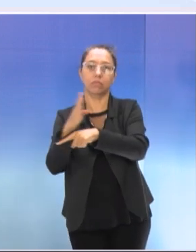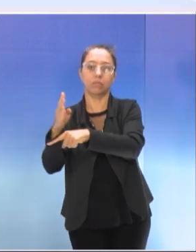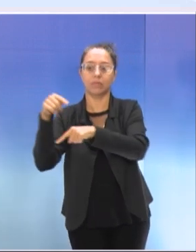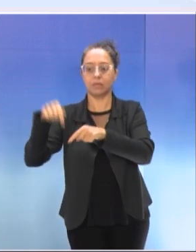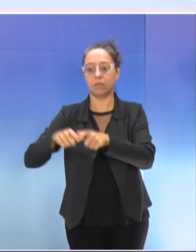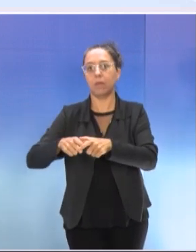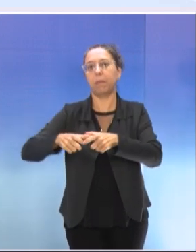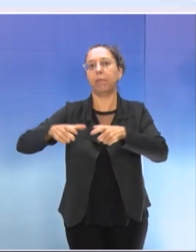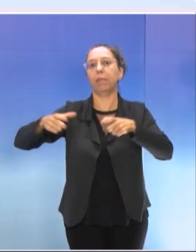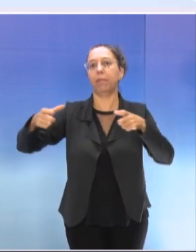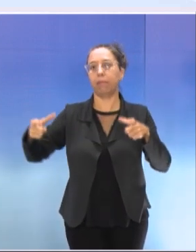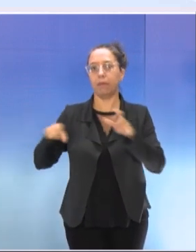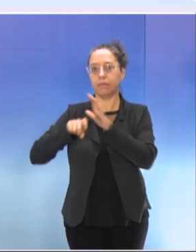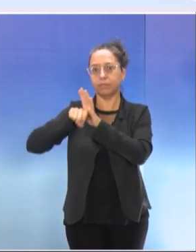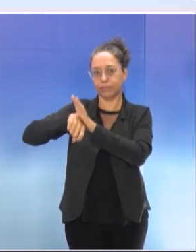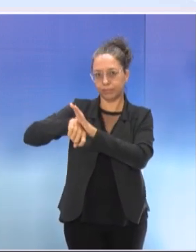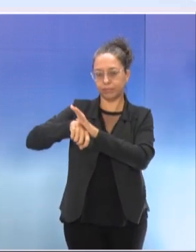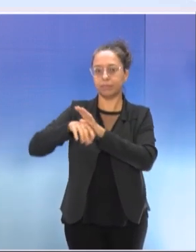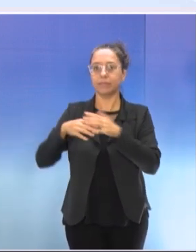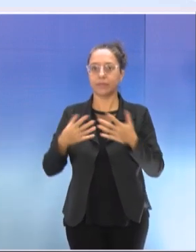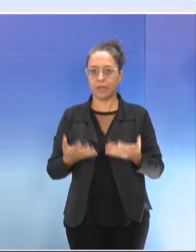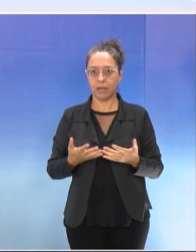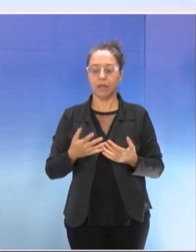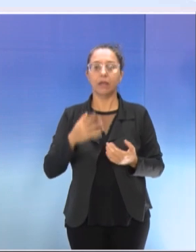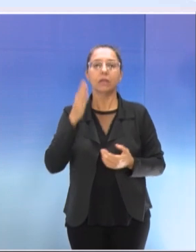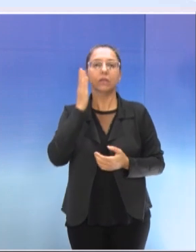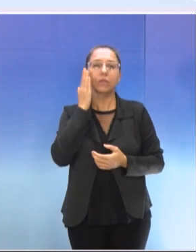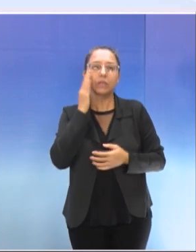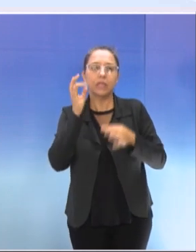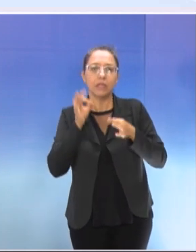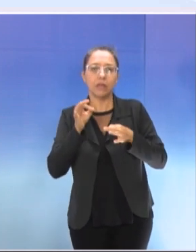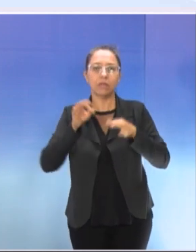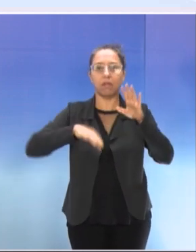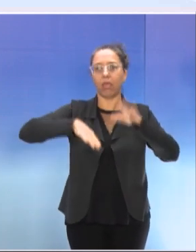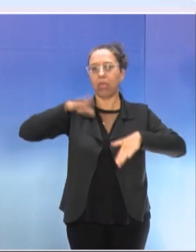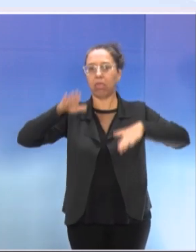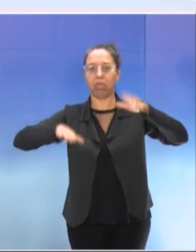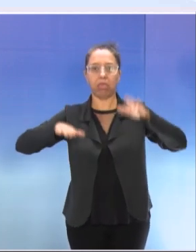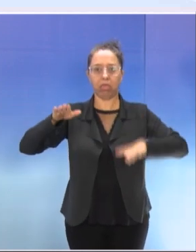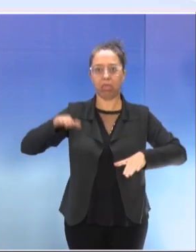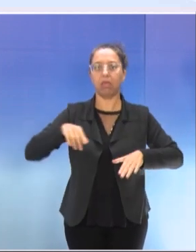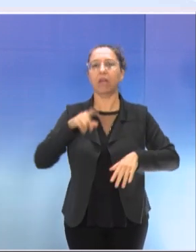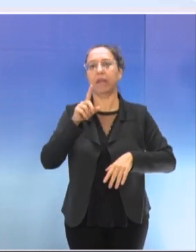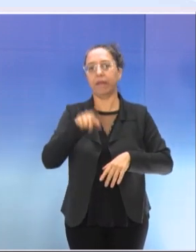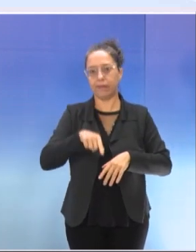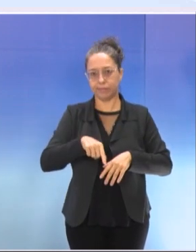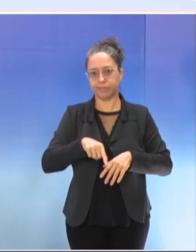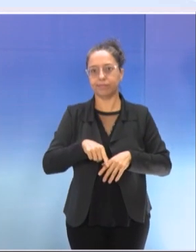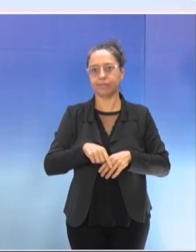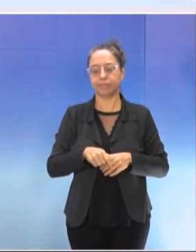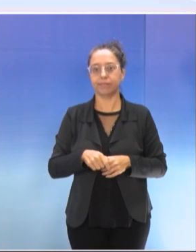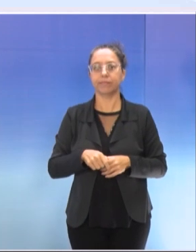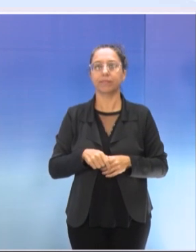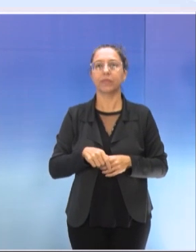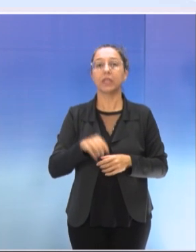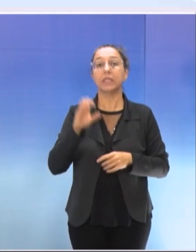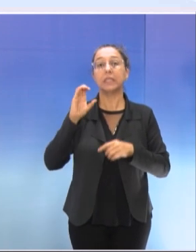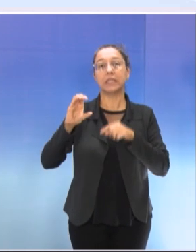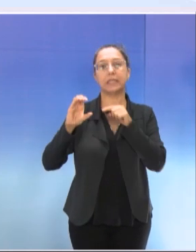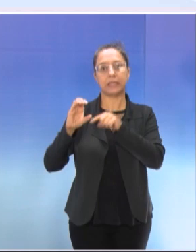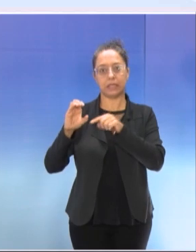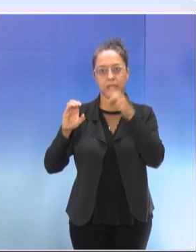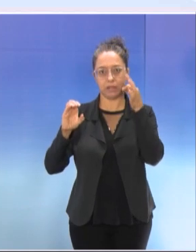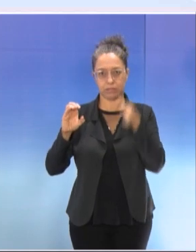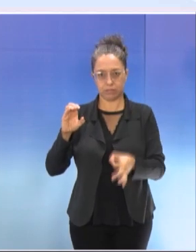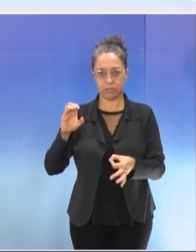arraias. Cadeia alimentar, presa, predador, predatismo, desequilíbrio ecológico. Gabarito, letra C.